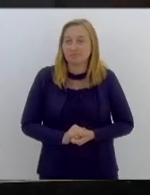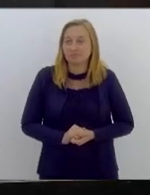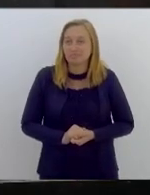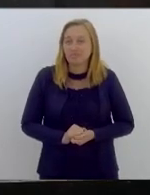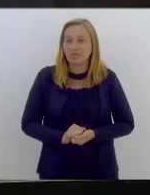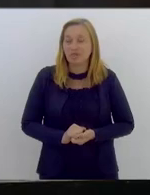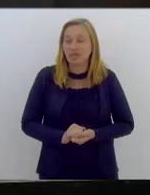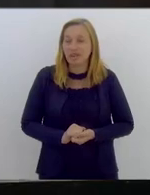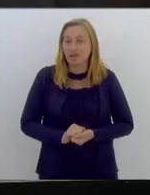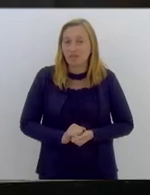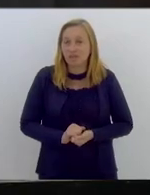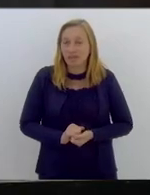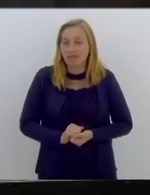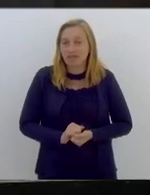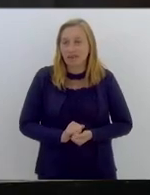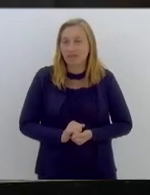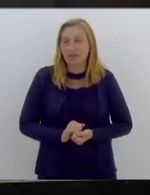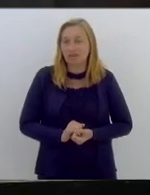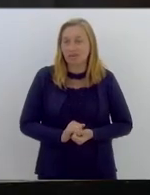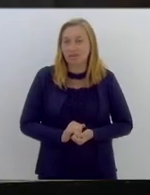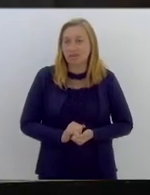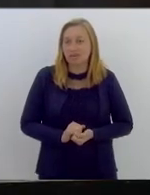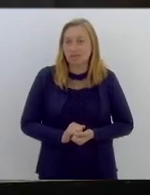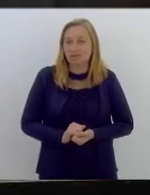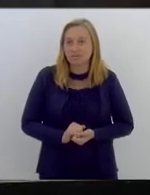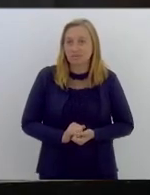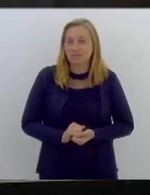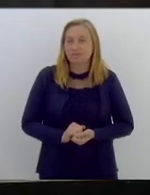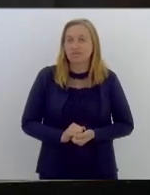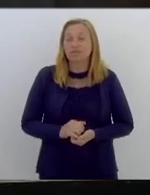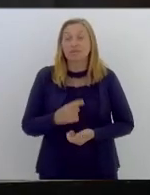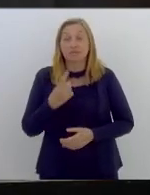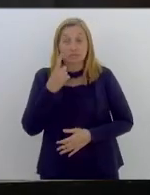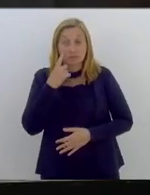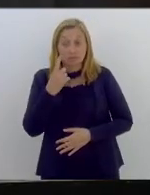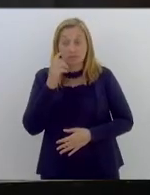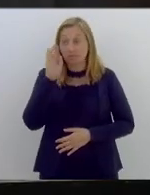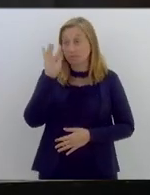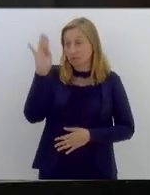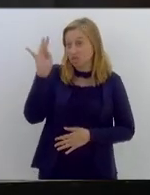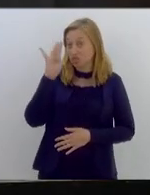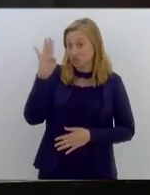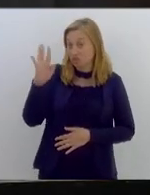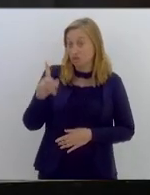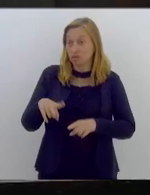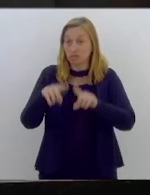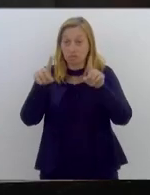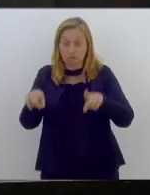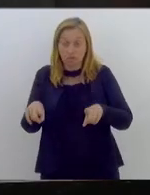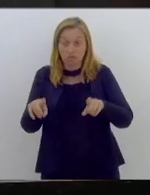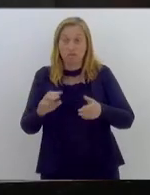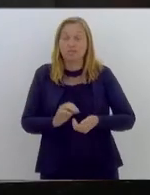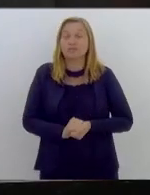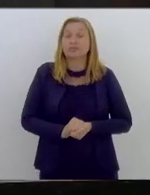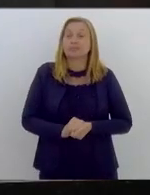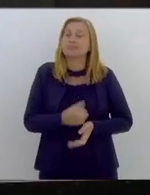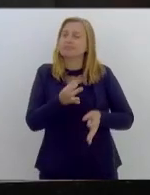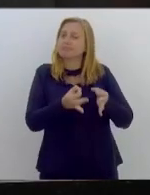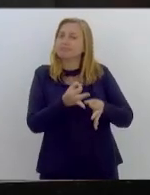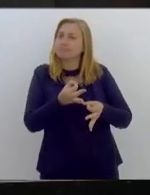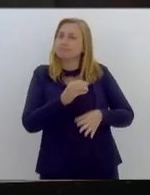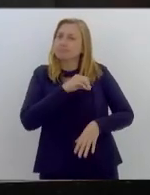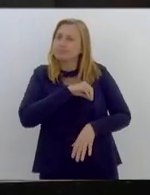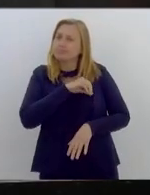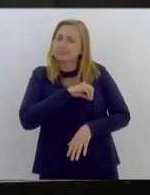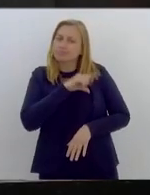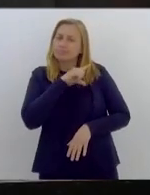Imagine que ele queira se mostrar o pseudo-generoso com funcionalismo para justificar os aumentos